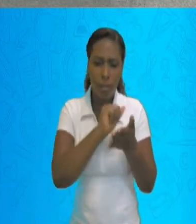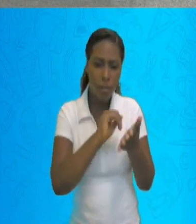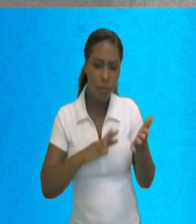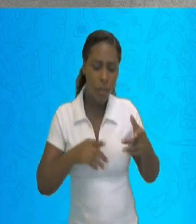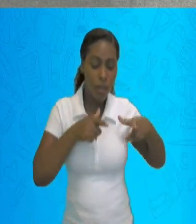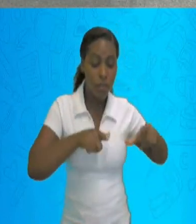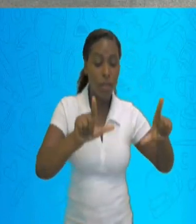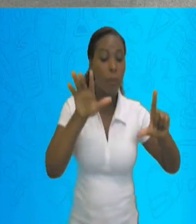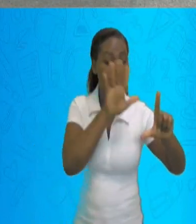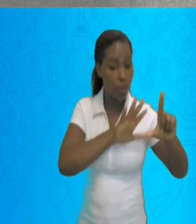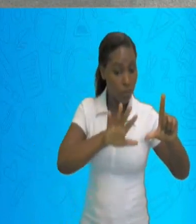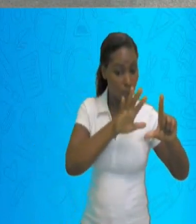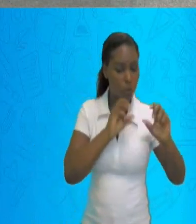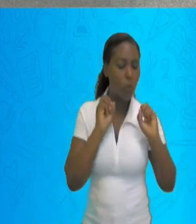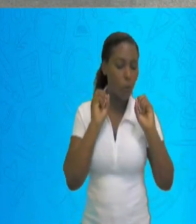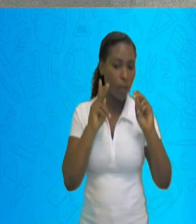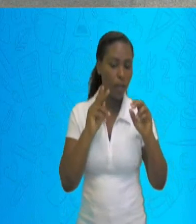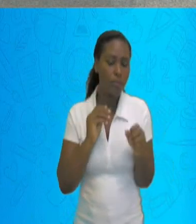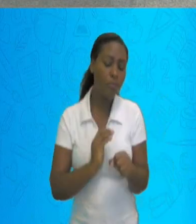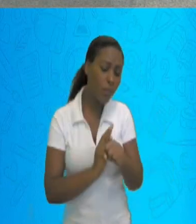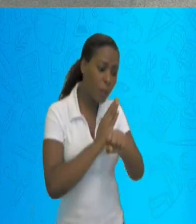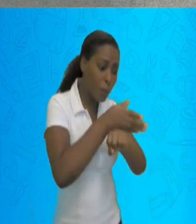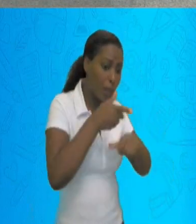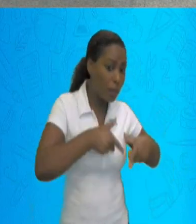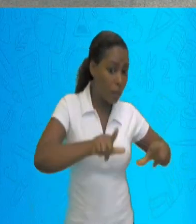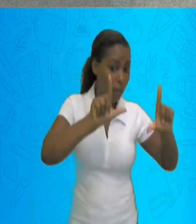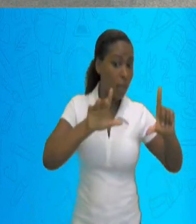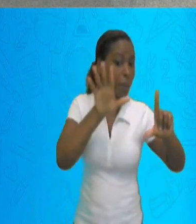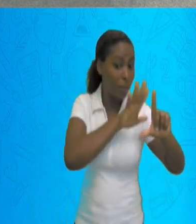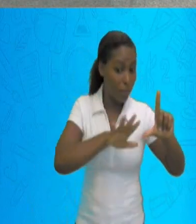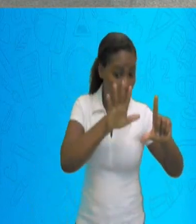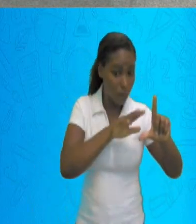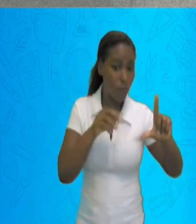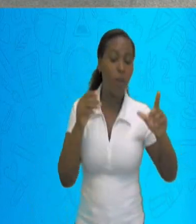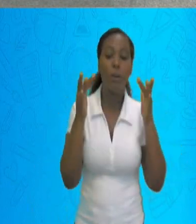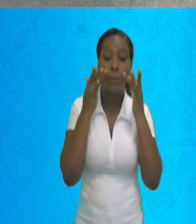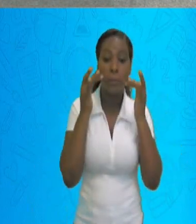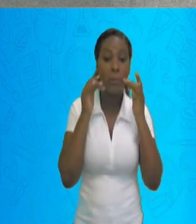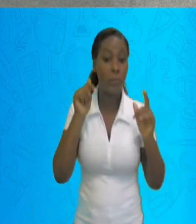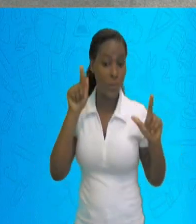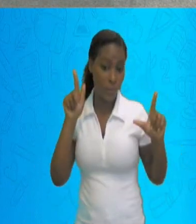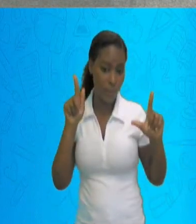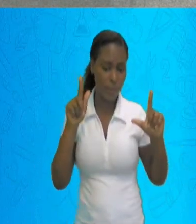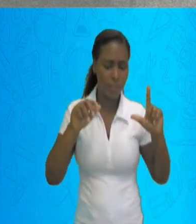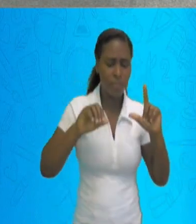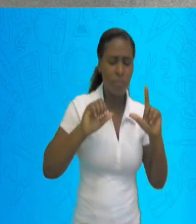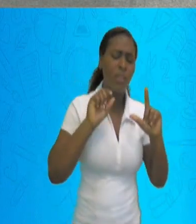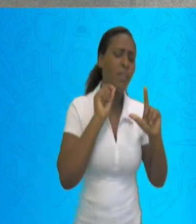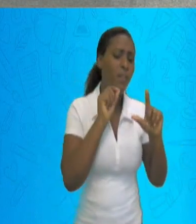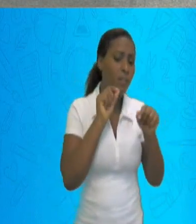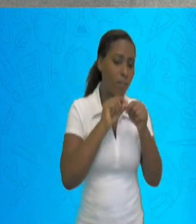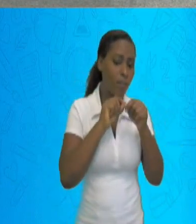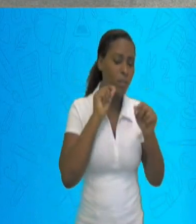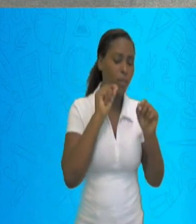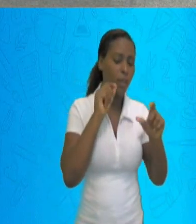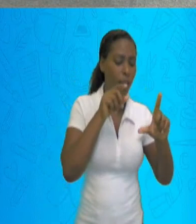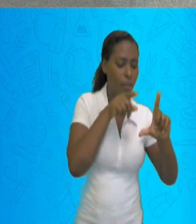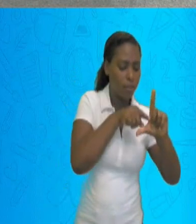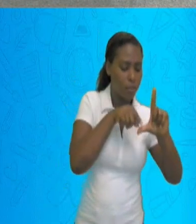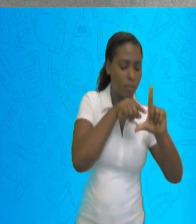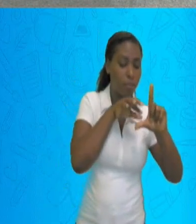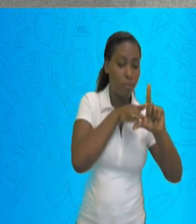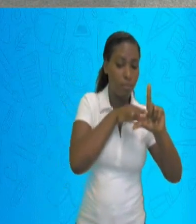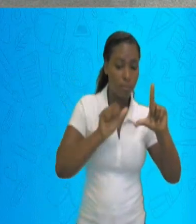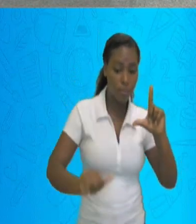na plataforma. Para acessar a nossa plataforma GVerisMed, basta apontar a câmera do seu celular para a imagem